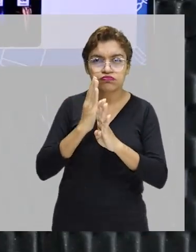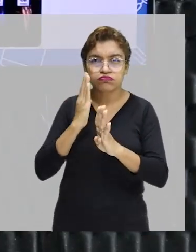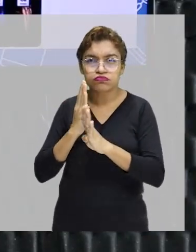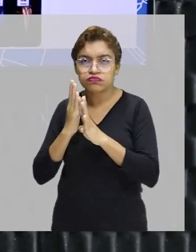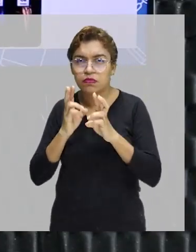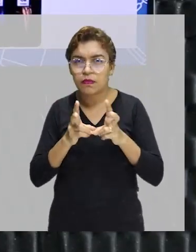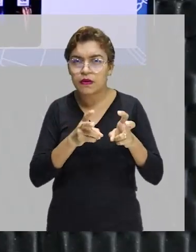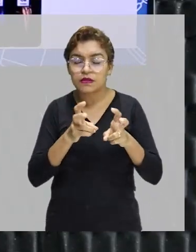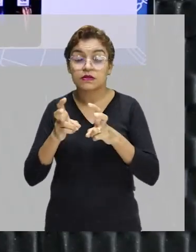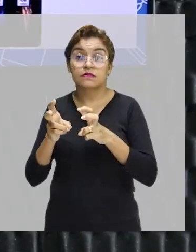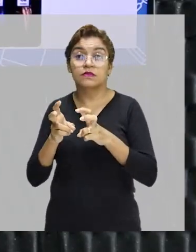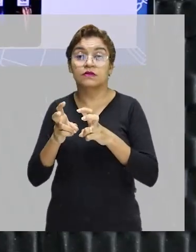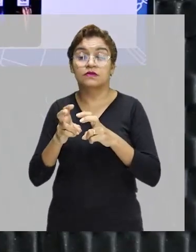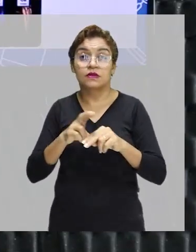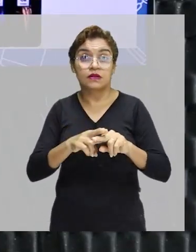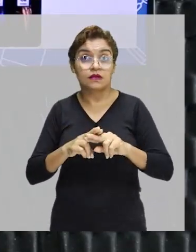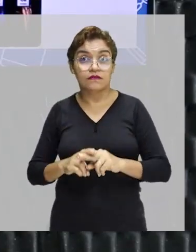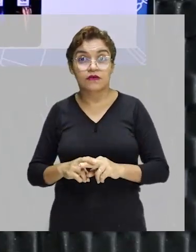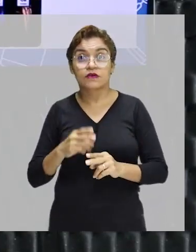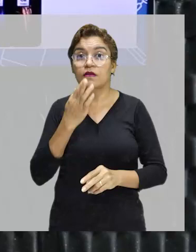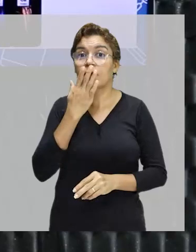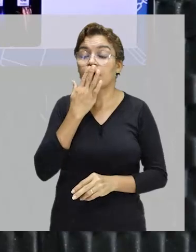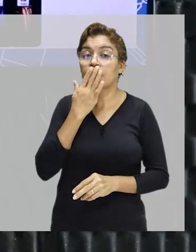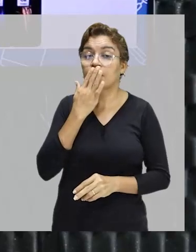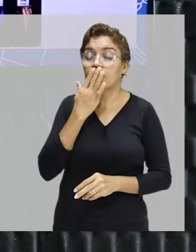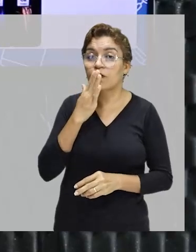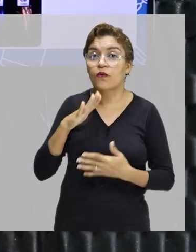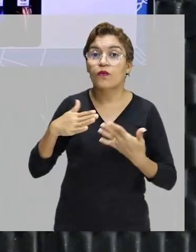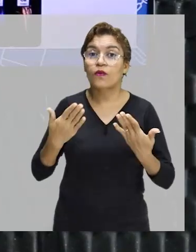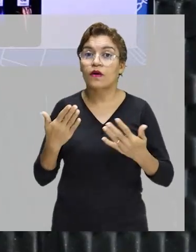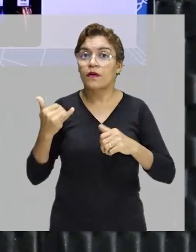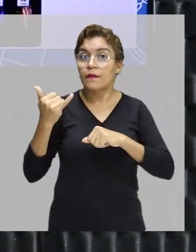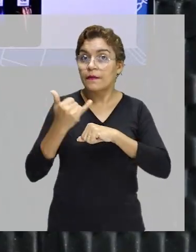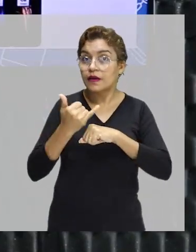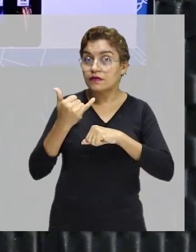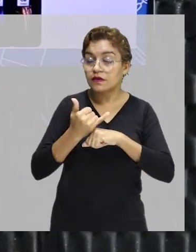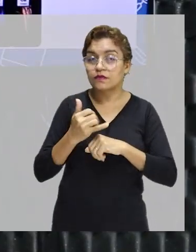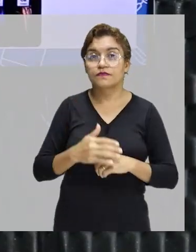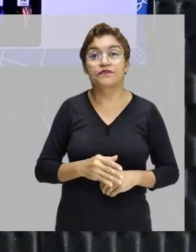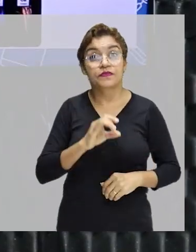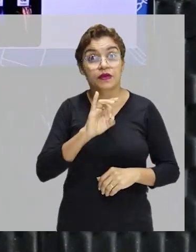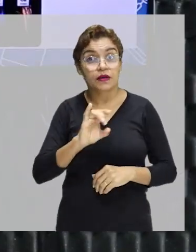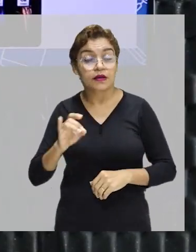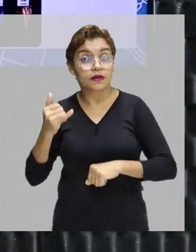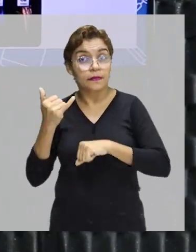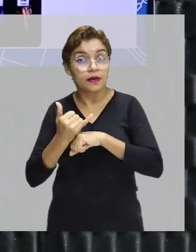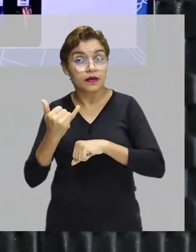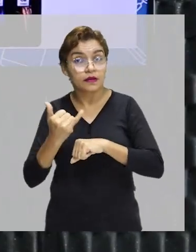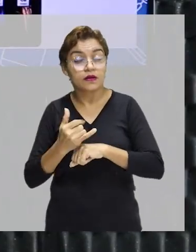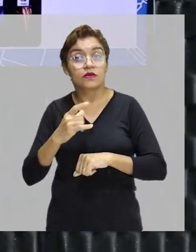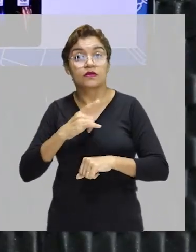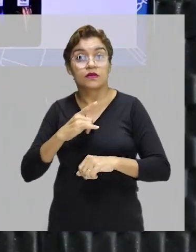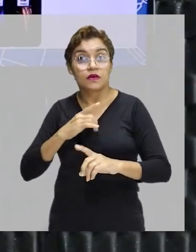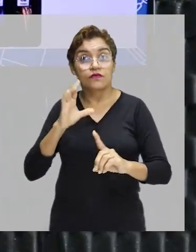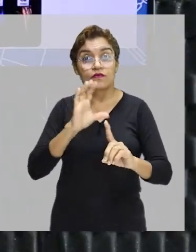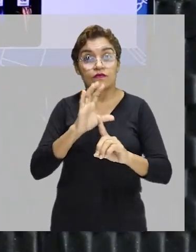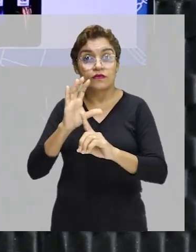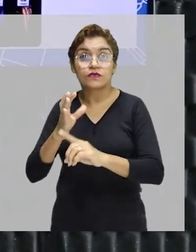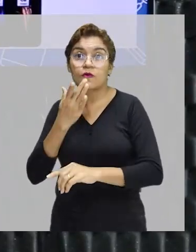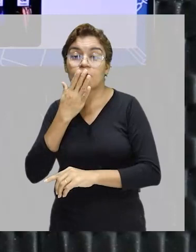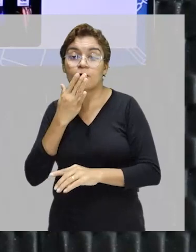identificarmos através da cor qual o metal. Porque cada metal ele vai gerar uma coloração